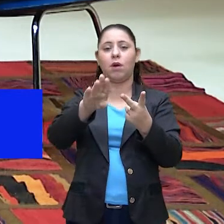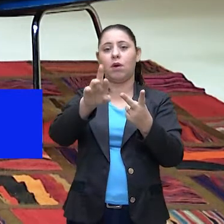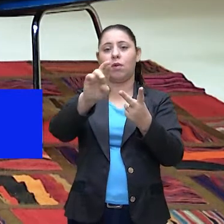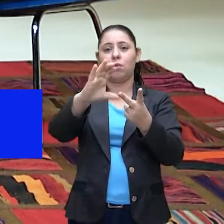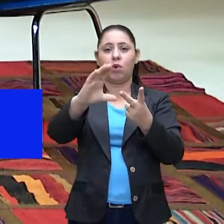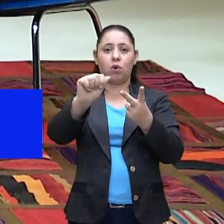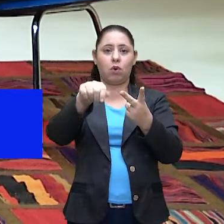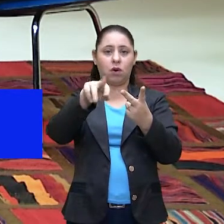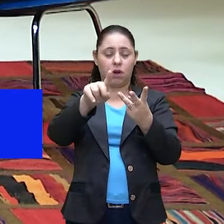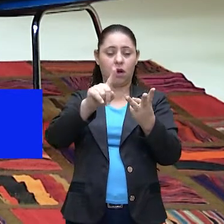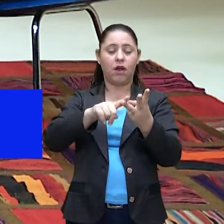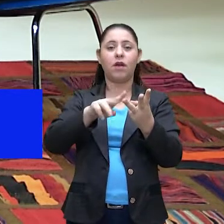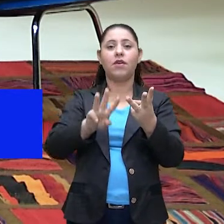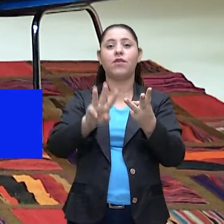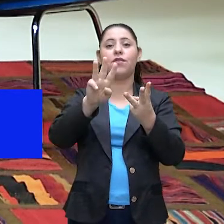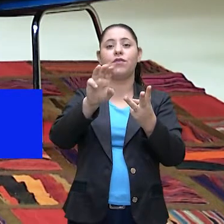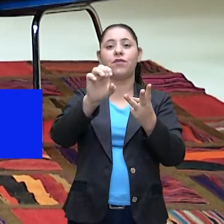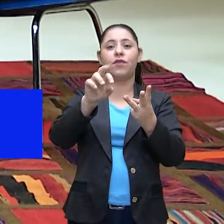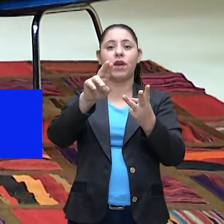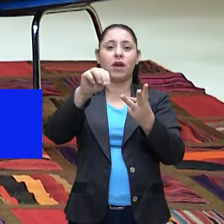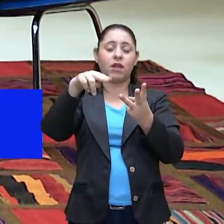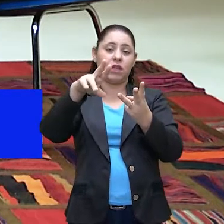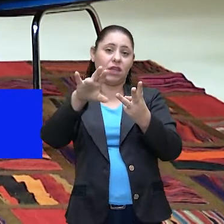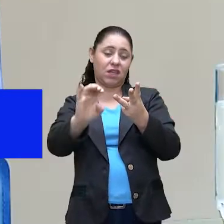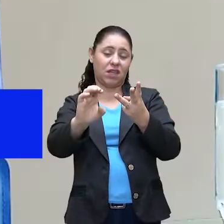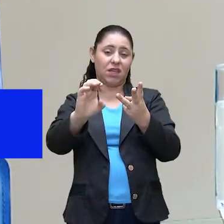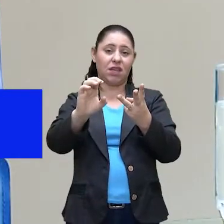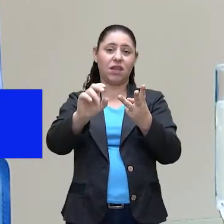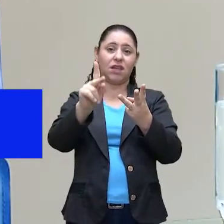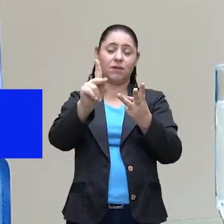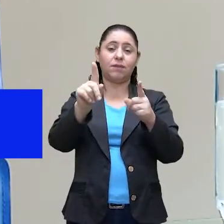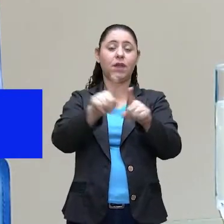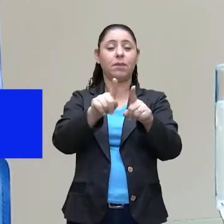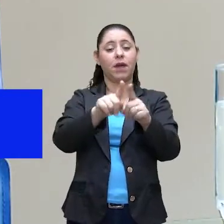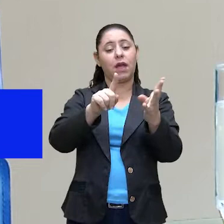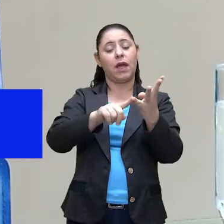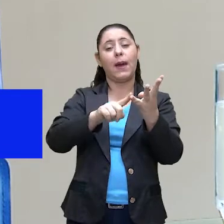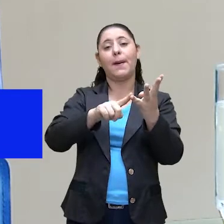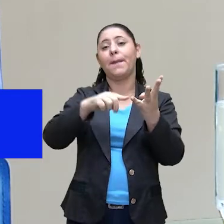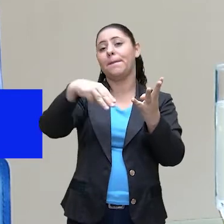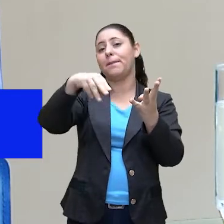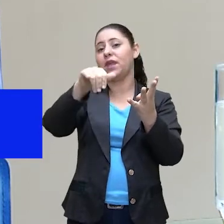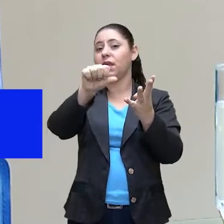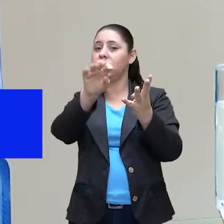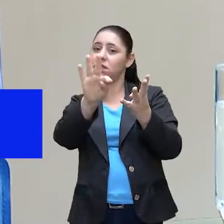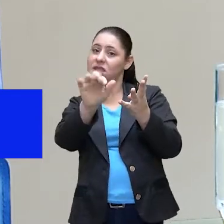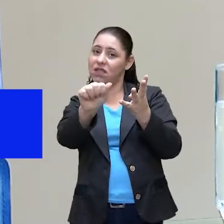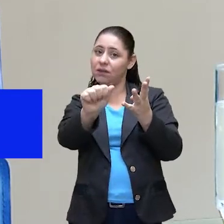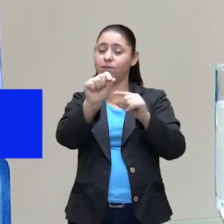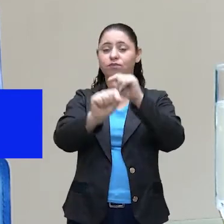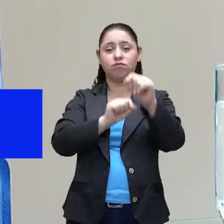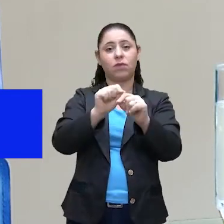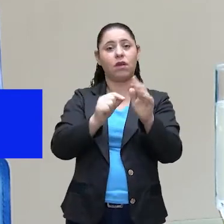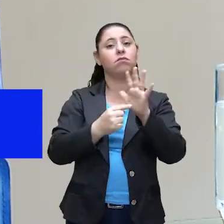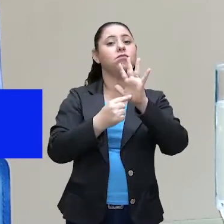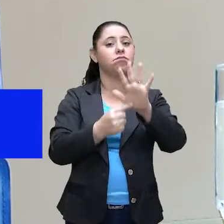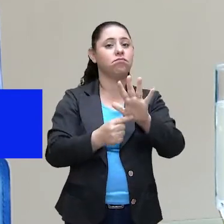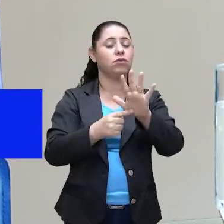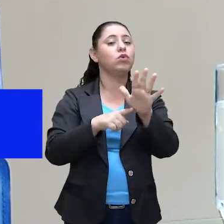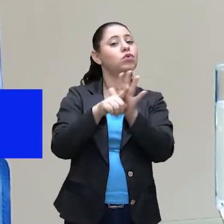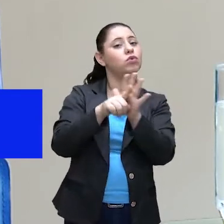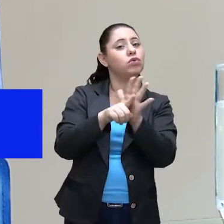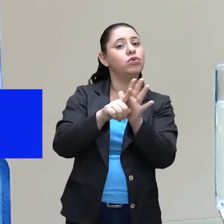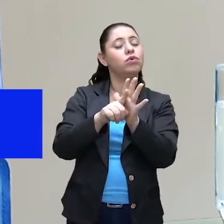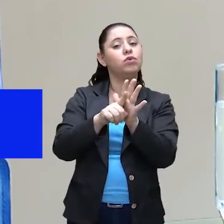a afasia de Wernicke e a afasia mista. Essas são as mais comuns que nós apresentamos nos estudos que